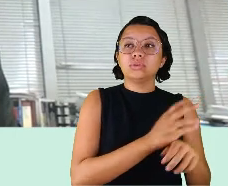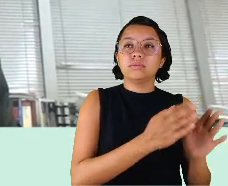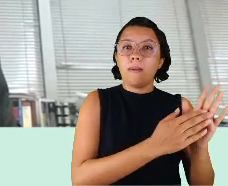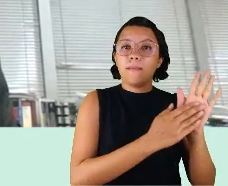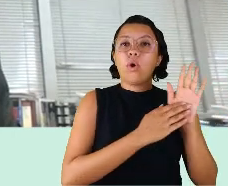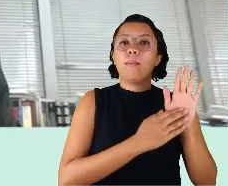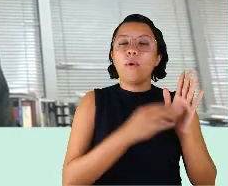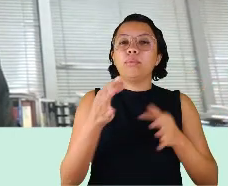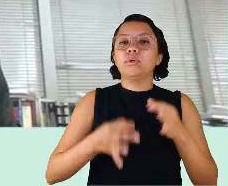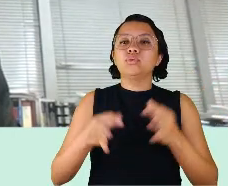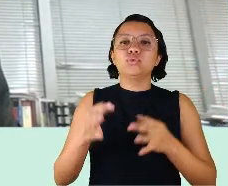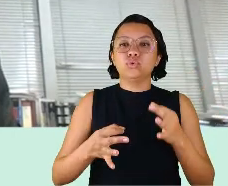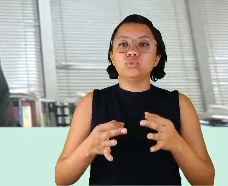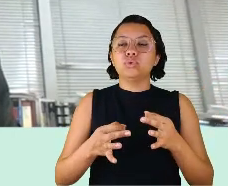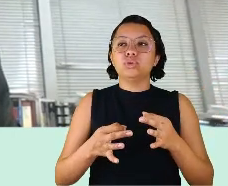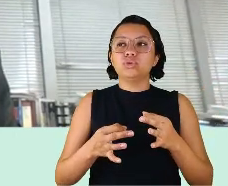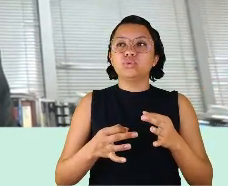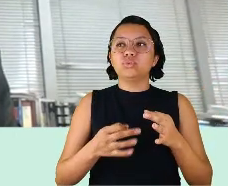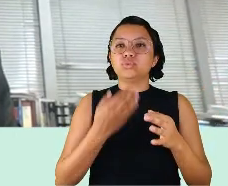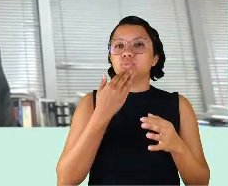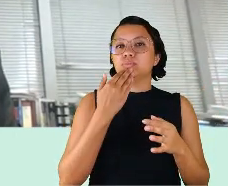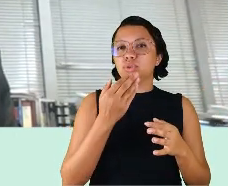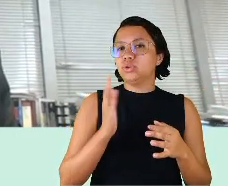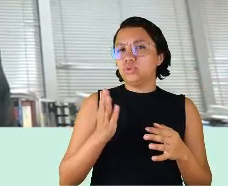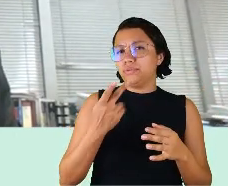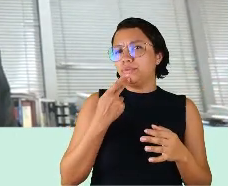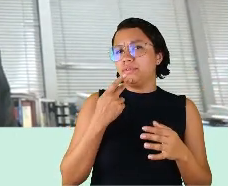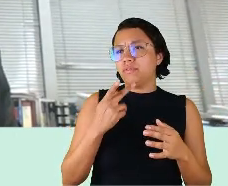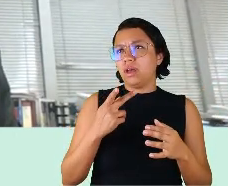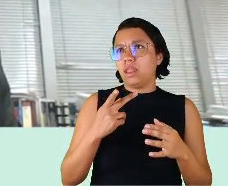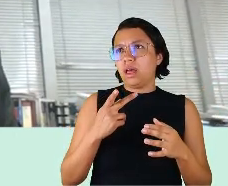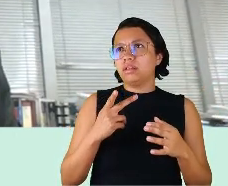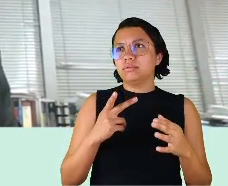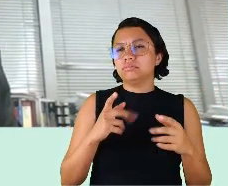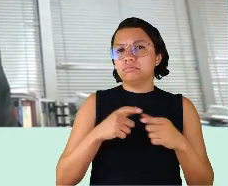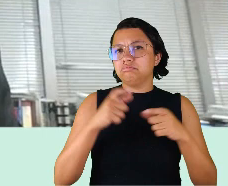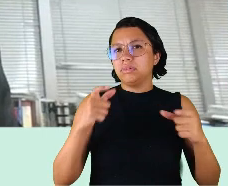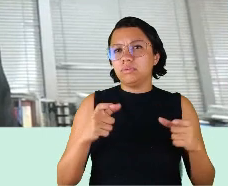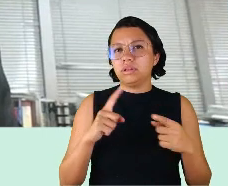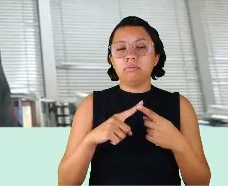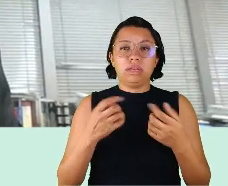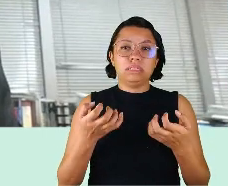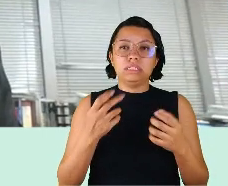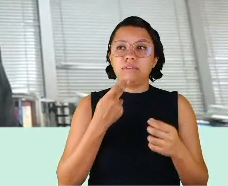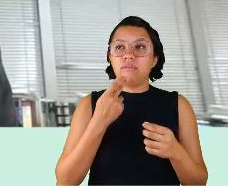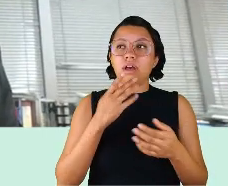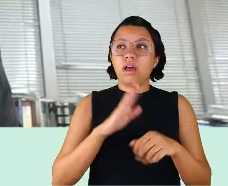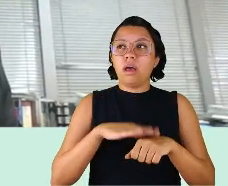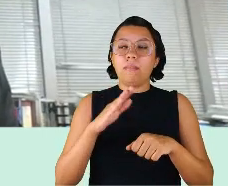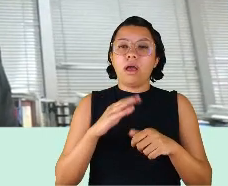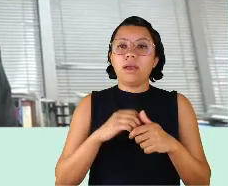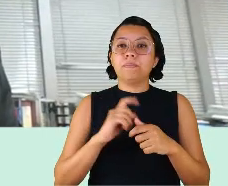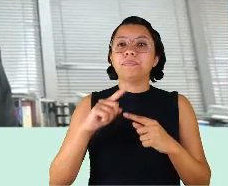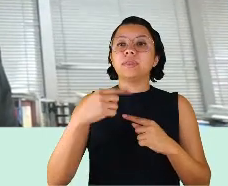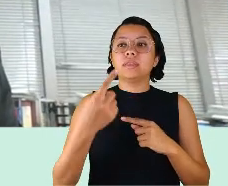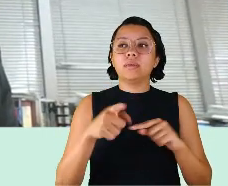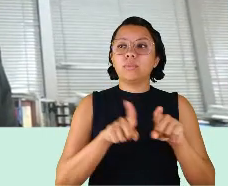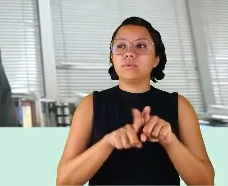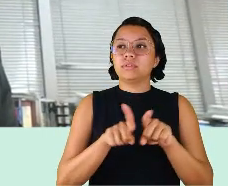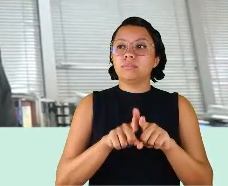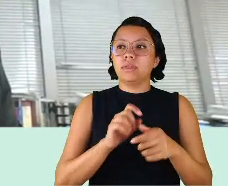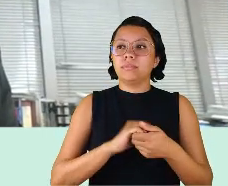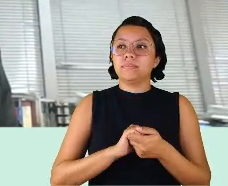pelos juízes no requerimento, e isso já foi falado em boa parte, mas se tiver algum acréscimo. E depois